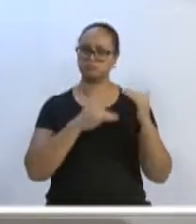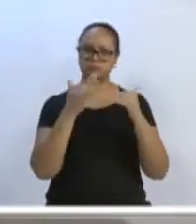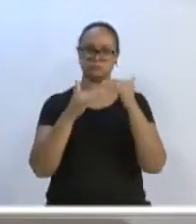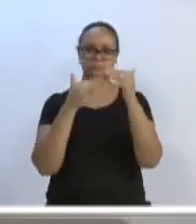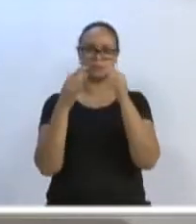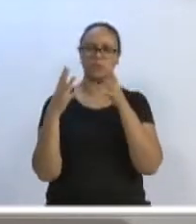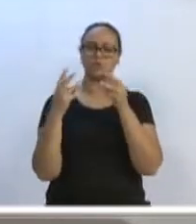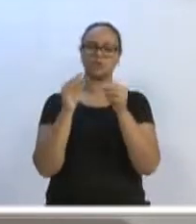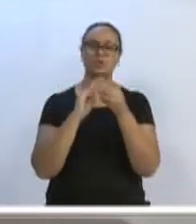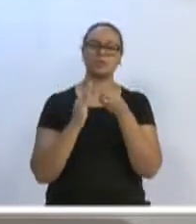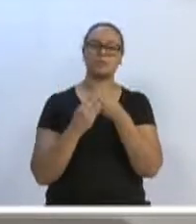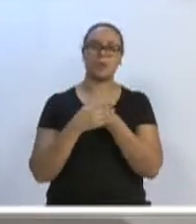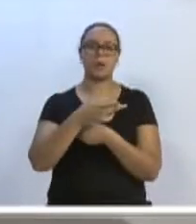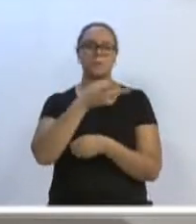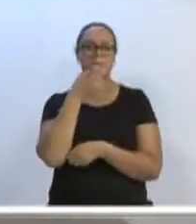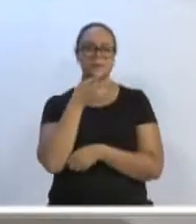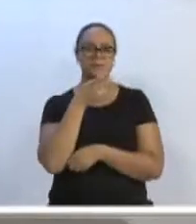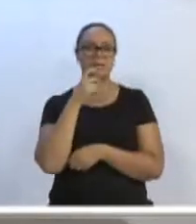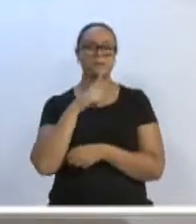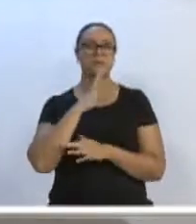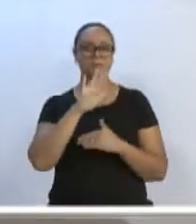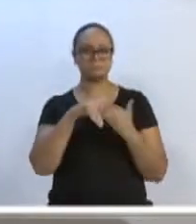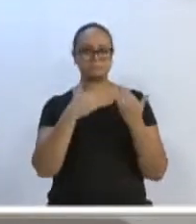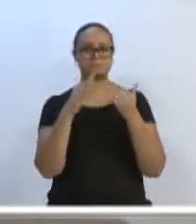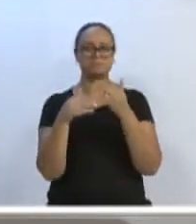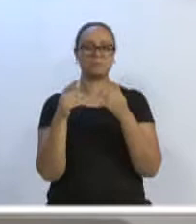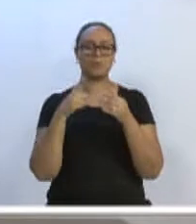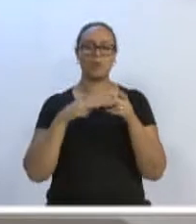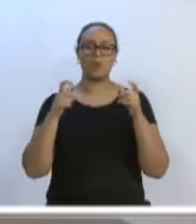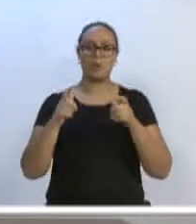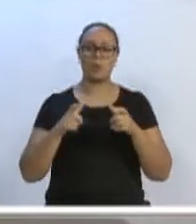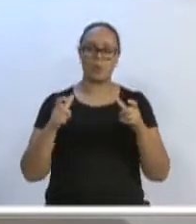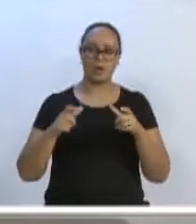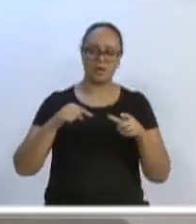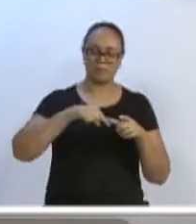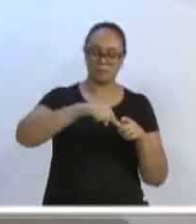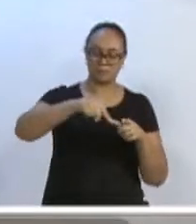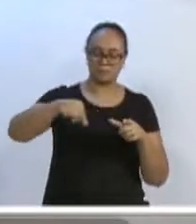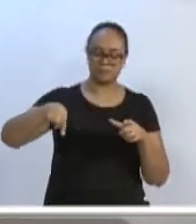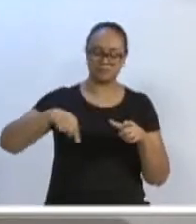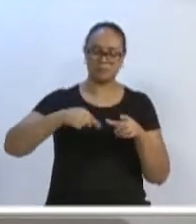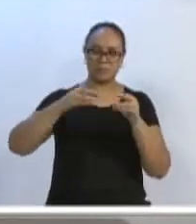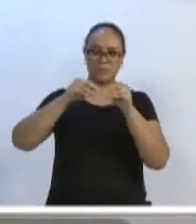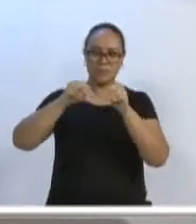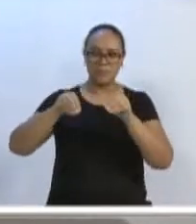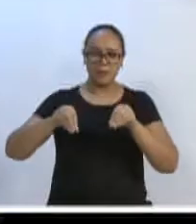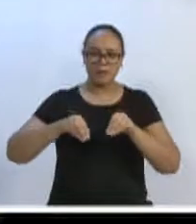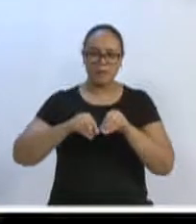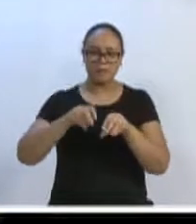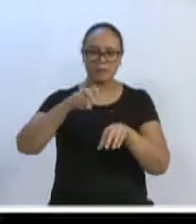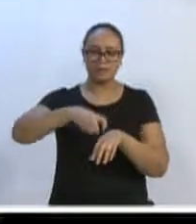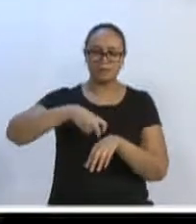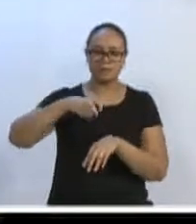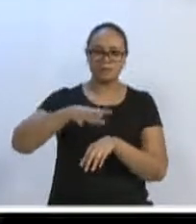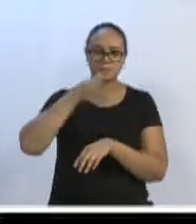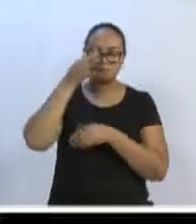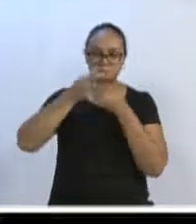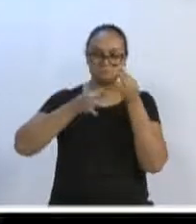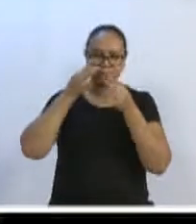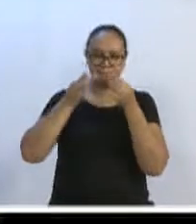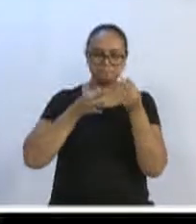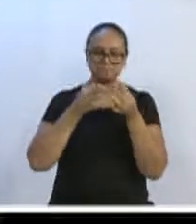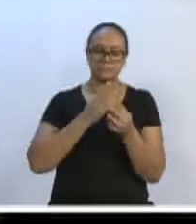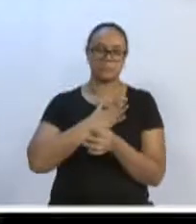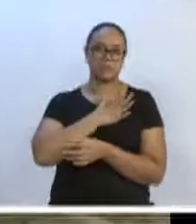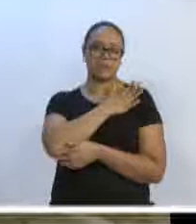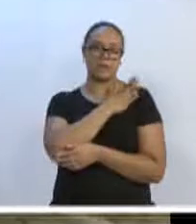gente vê como um canteiro de obras acontecendo por parte deste prefeito napoleão bernardes e vice mário hildebrandt